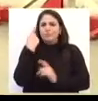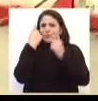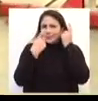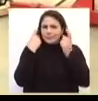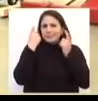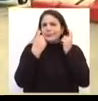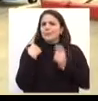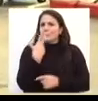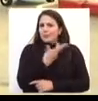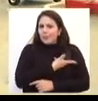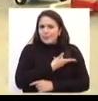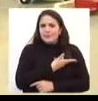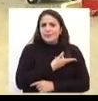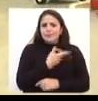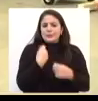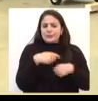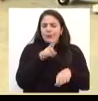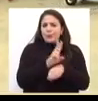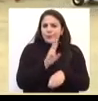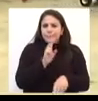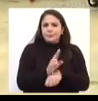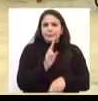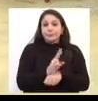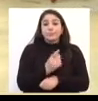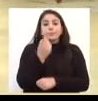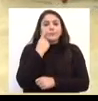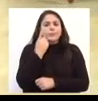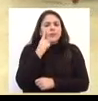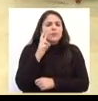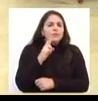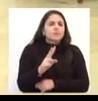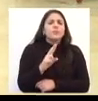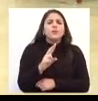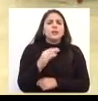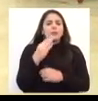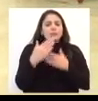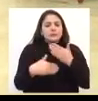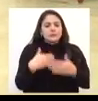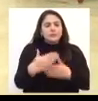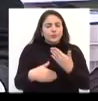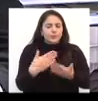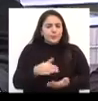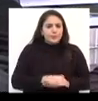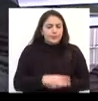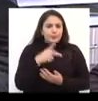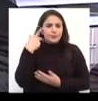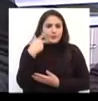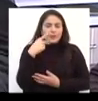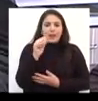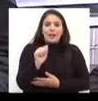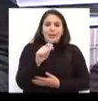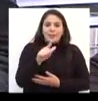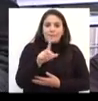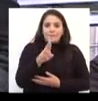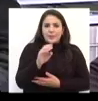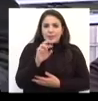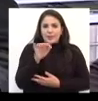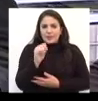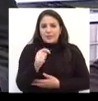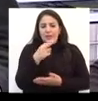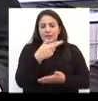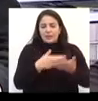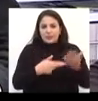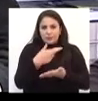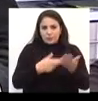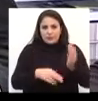devemos ter todo o cuidado possível, né? Para nós ver qual é os passos que nós vamos dar. O vereador Alberi Grando é o